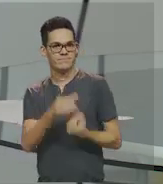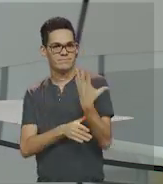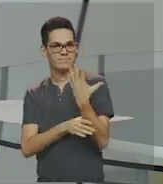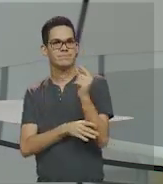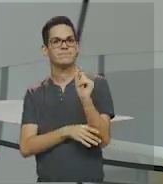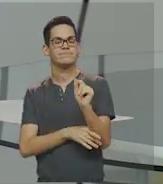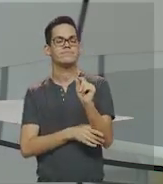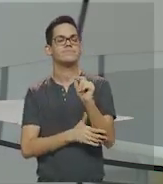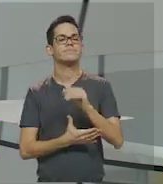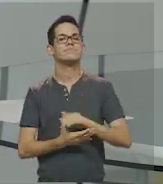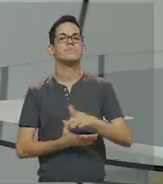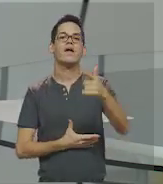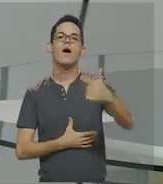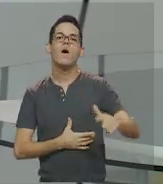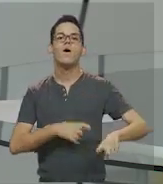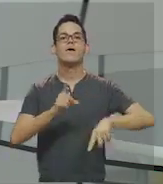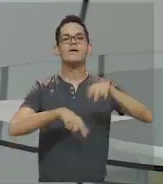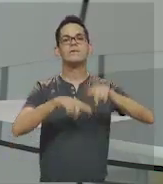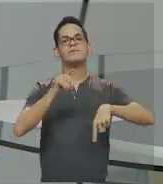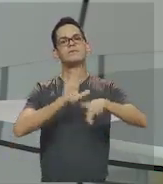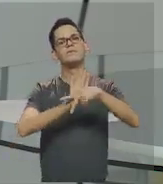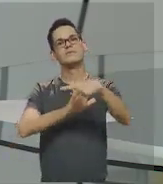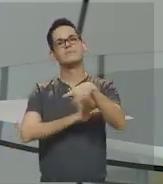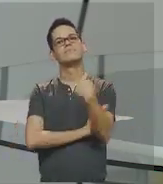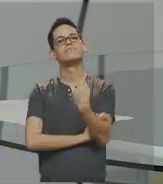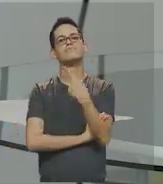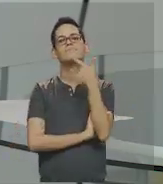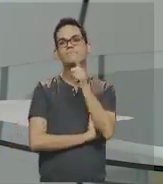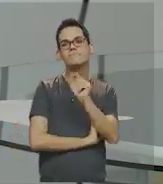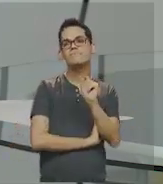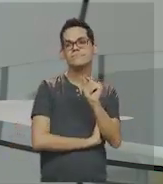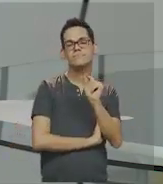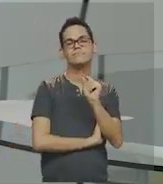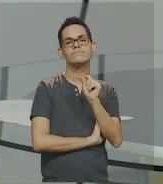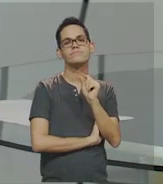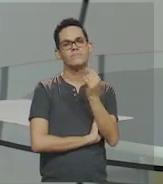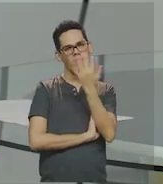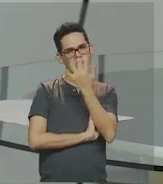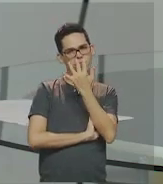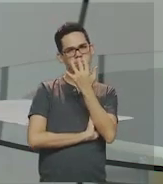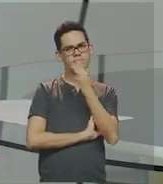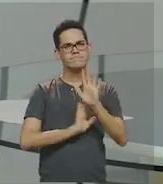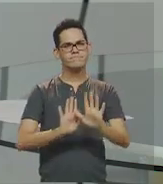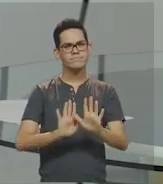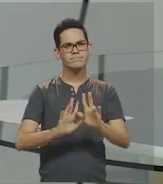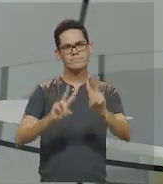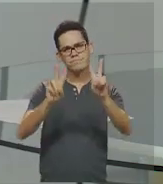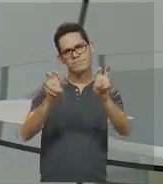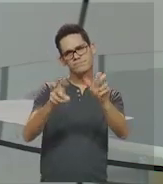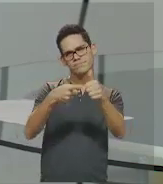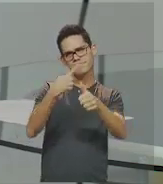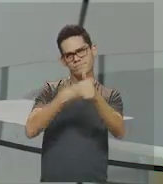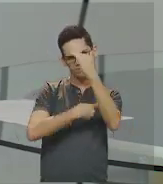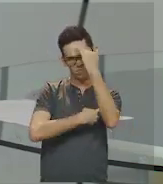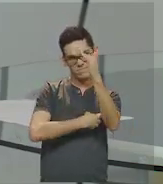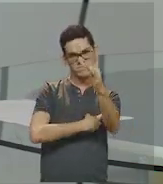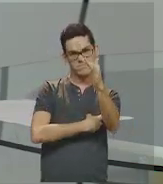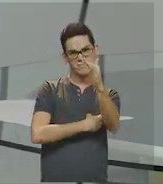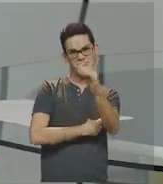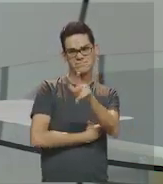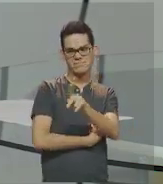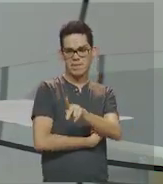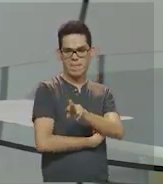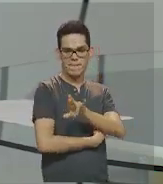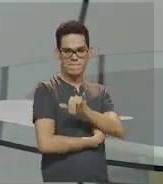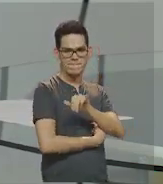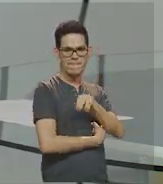acrescentados neles, né, outros materiais para que conseguissem atingir essas cores. Mas esse nome de primário não é porque